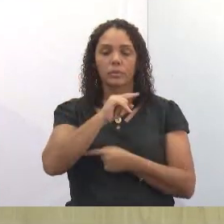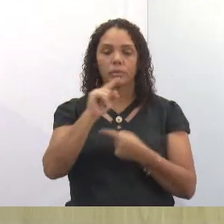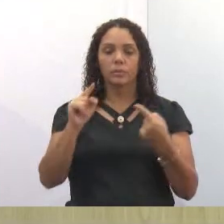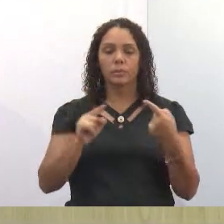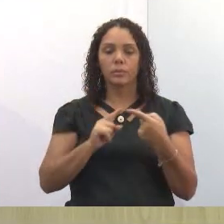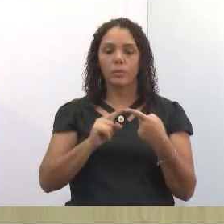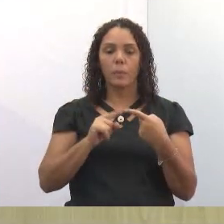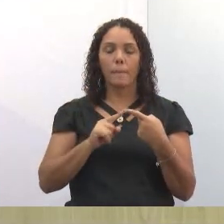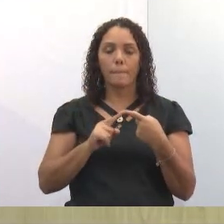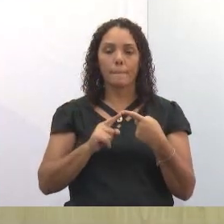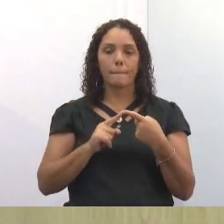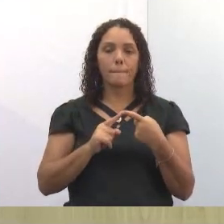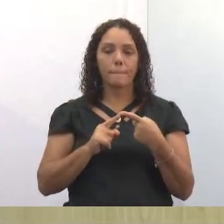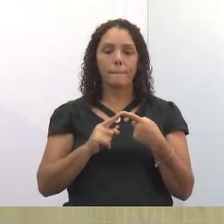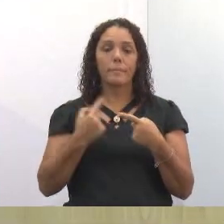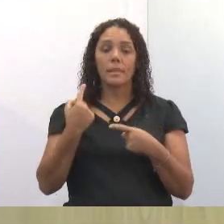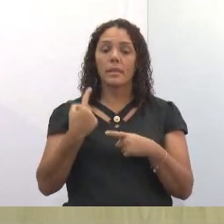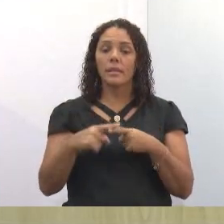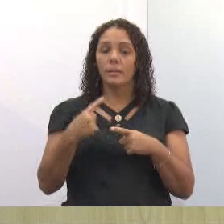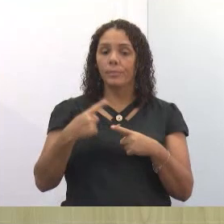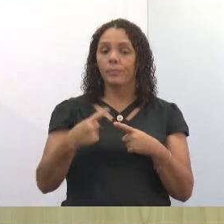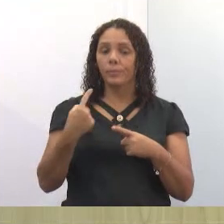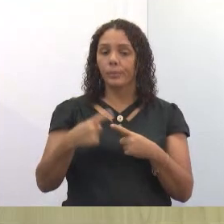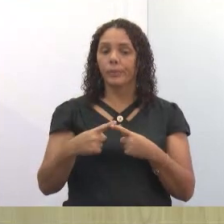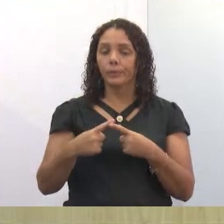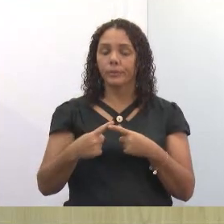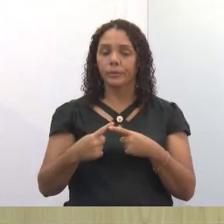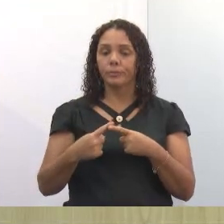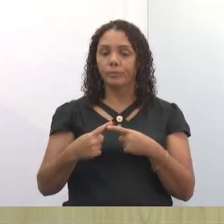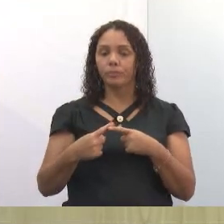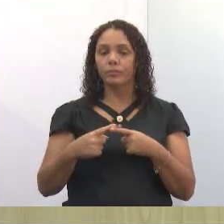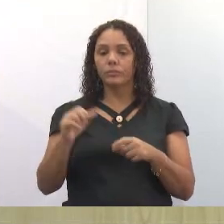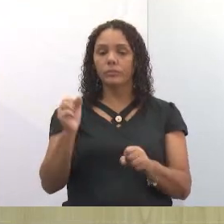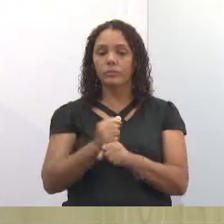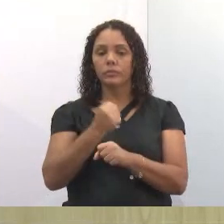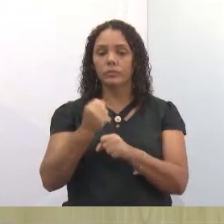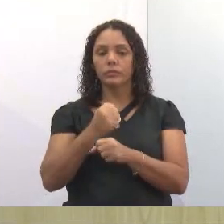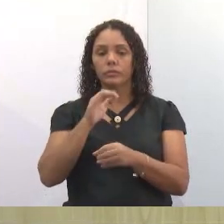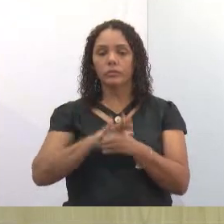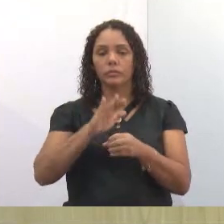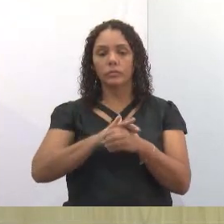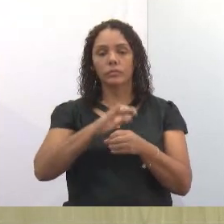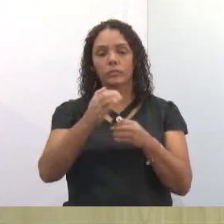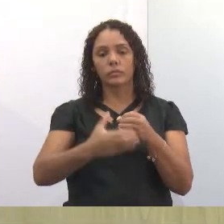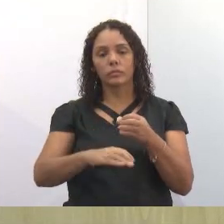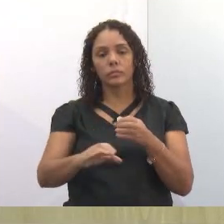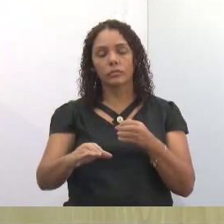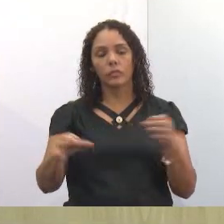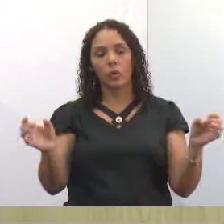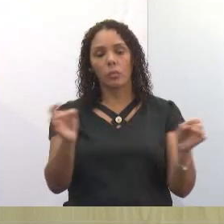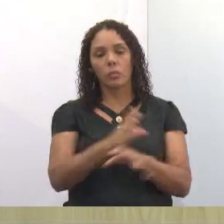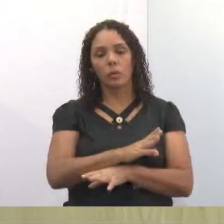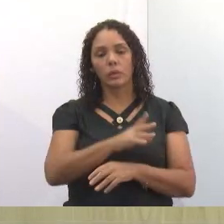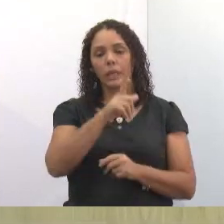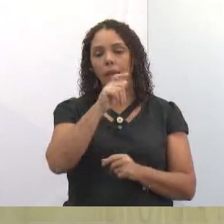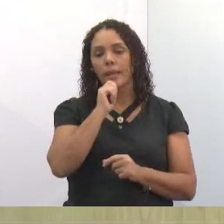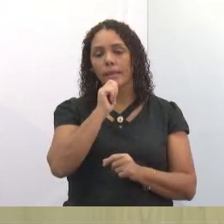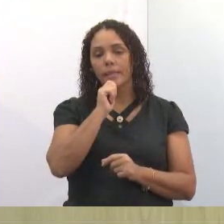1. Por qual motivo as obras de rede de esgoto ainda não foram